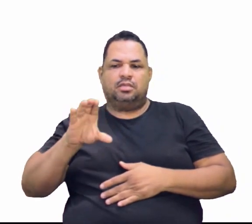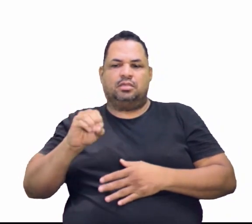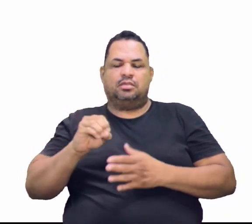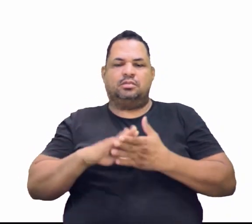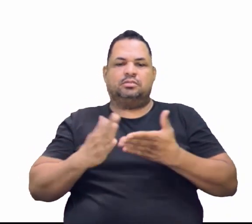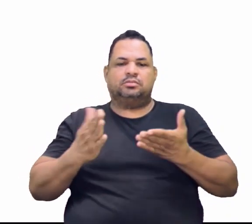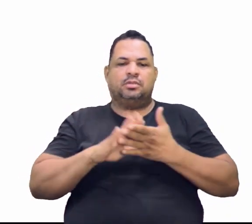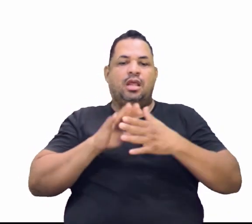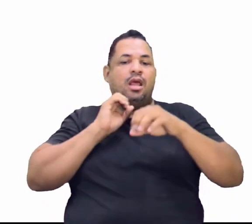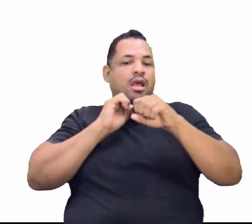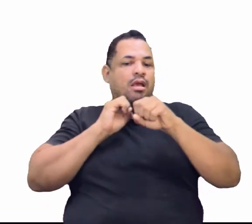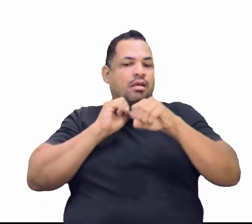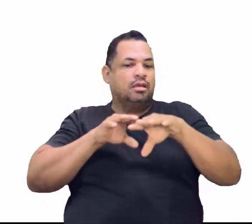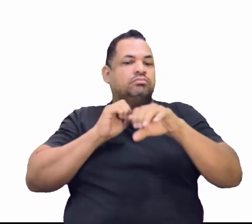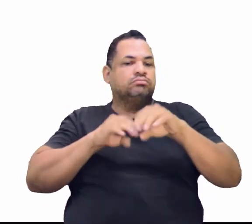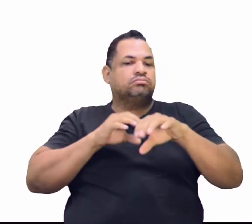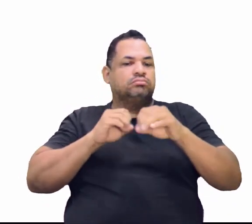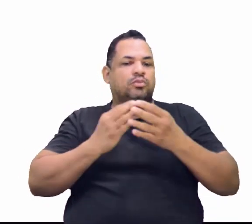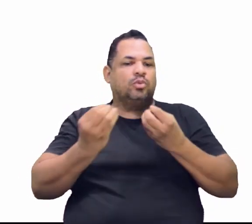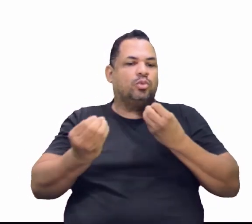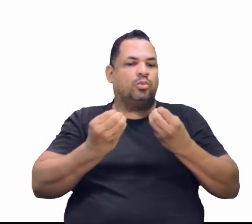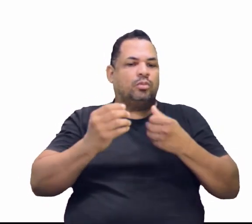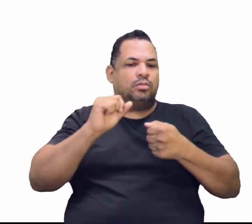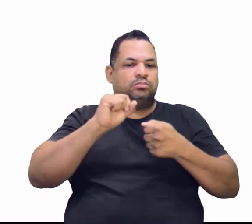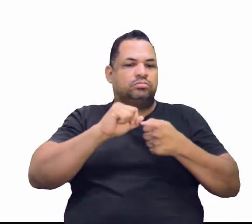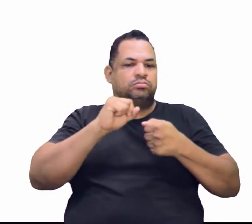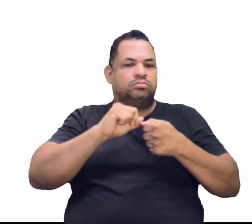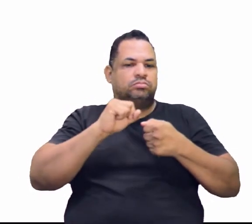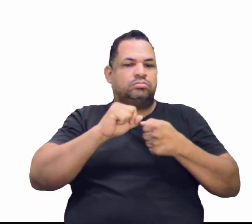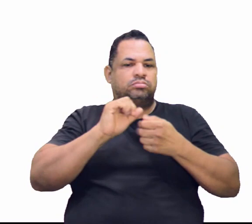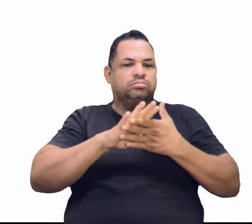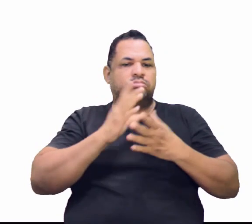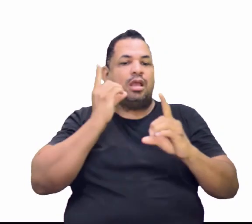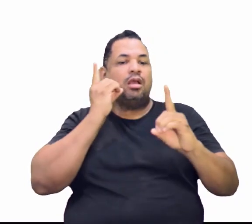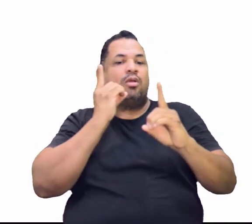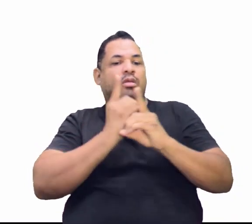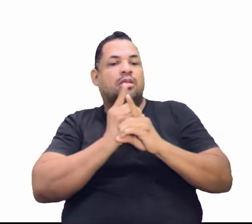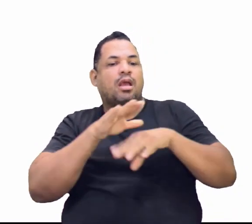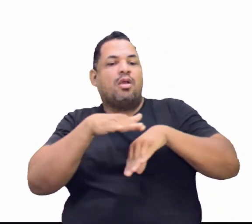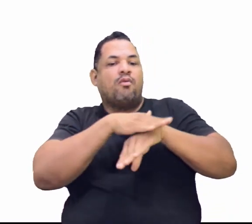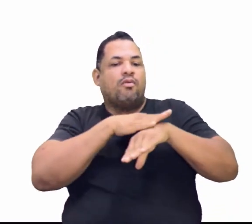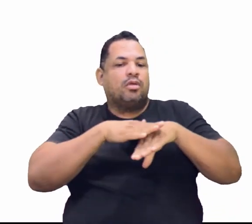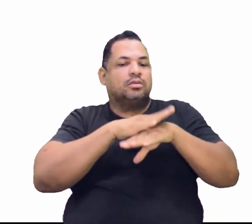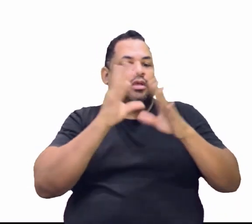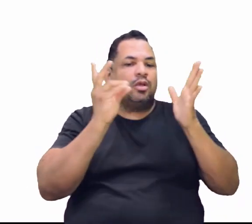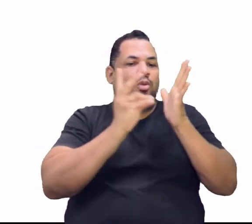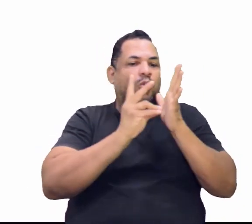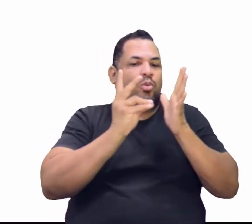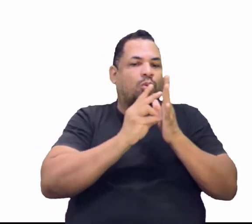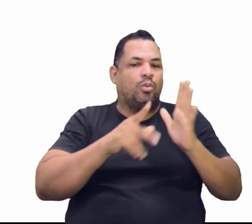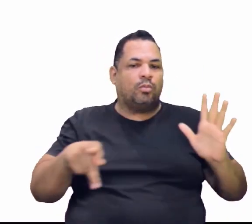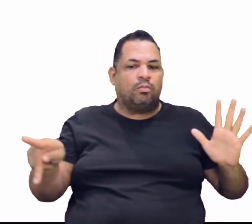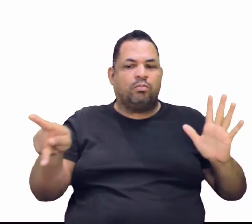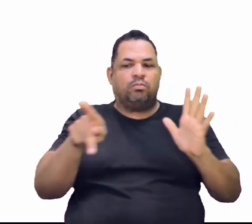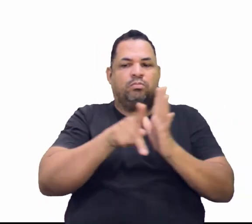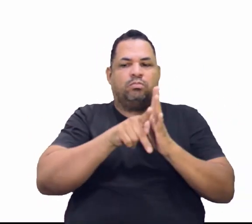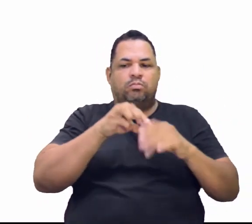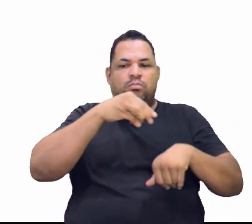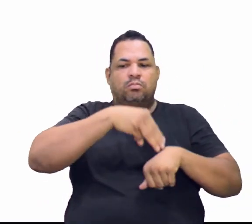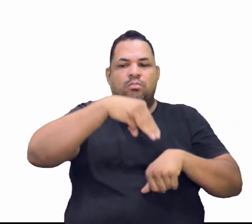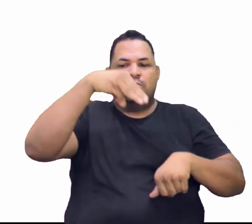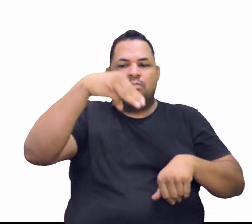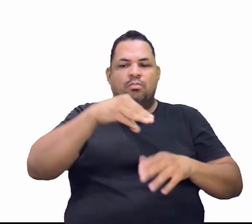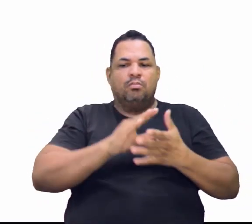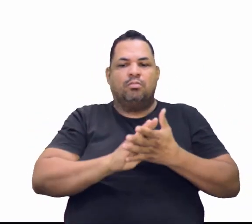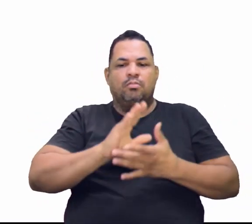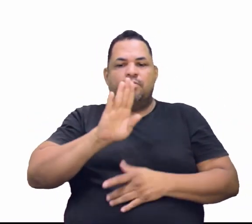O Gomes Carneiro vai ensiná-lo como ele deve abordar indígena. O próprio mestre dele,